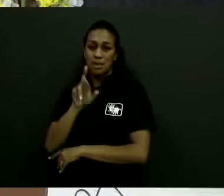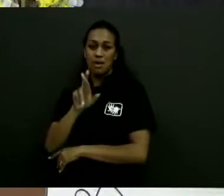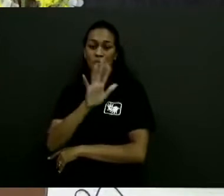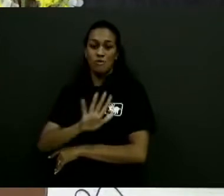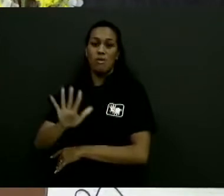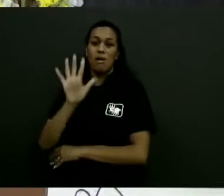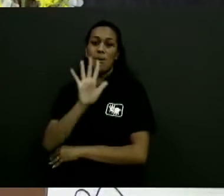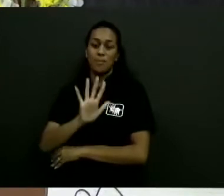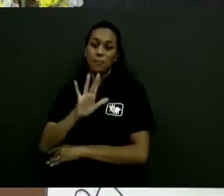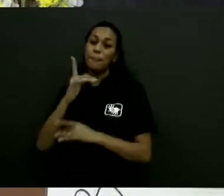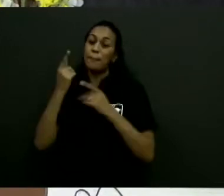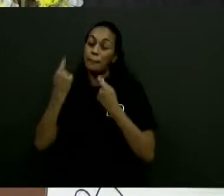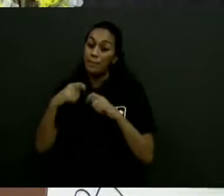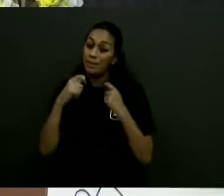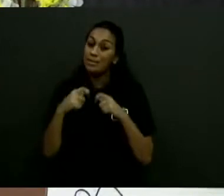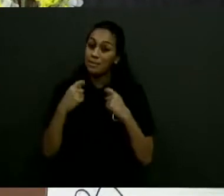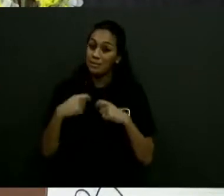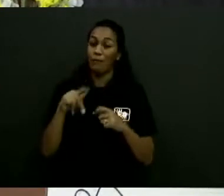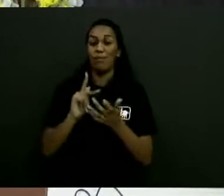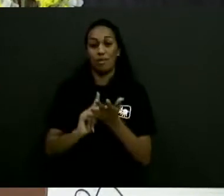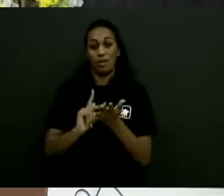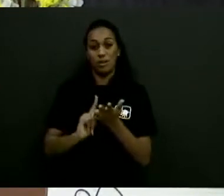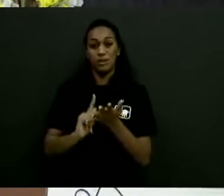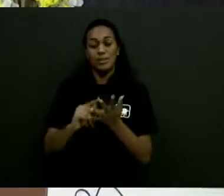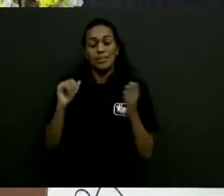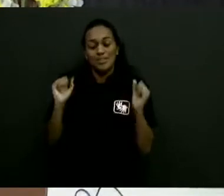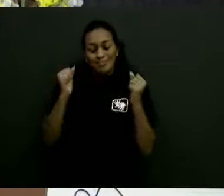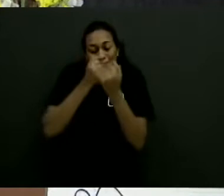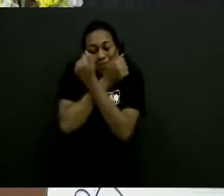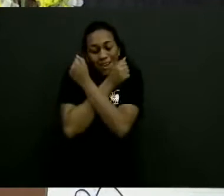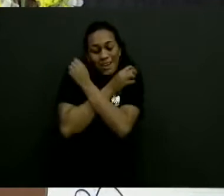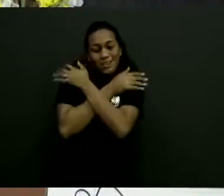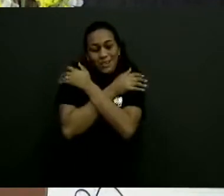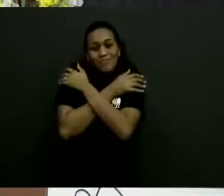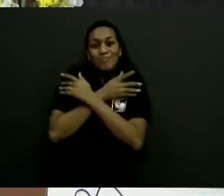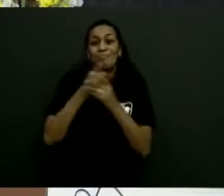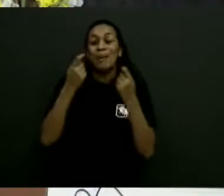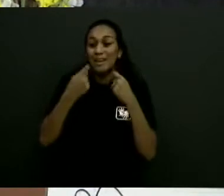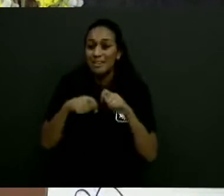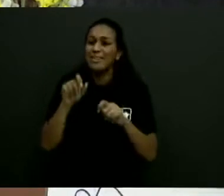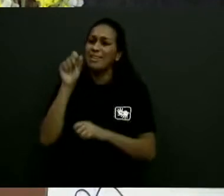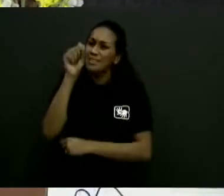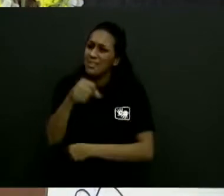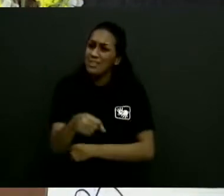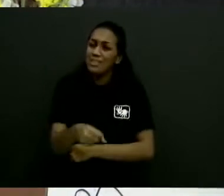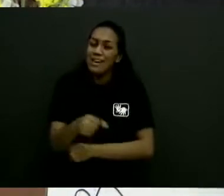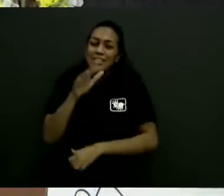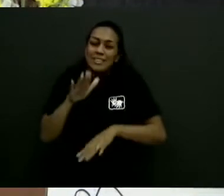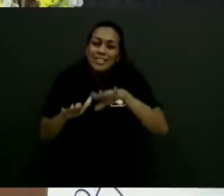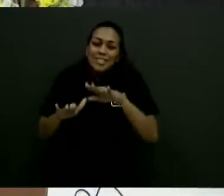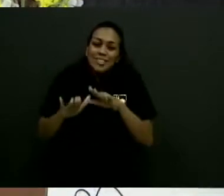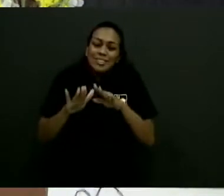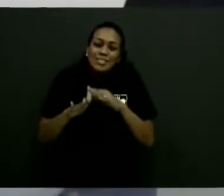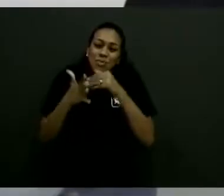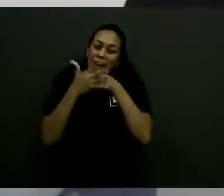nós precisamos de um abraço. Precisamos, né, de um colo, precisamos